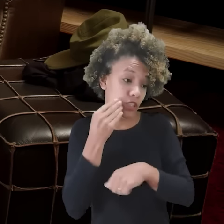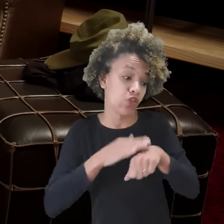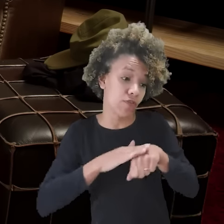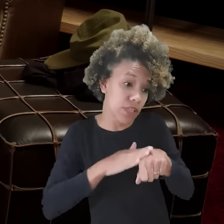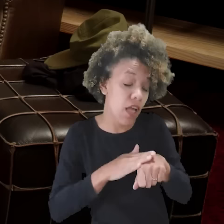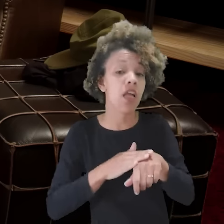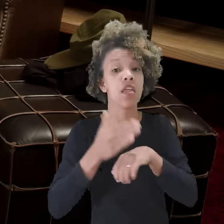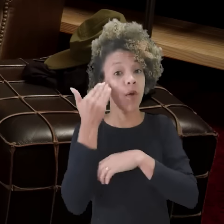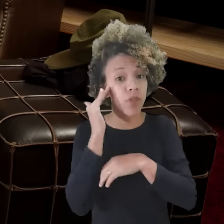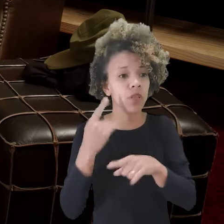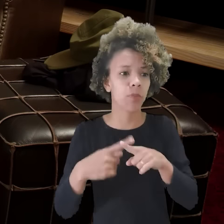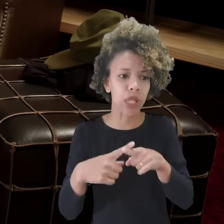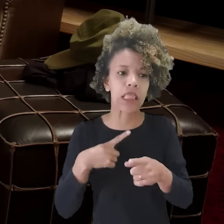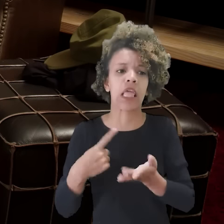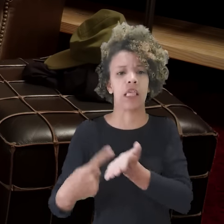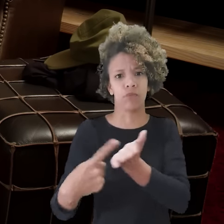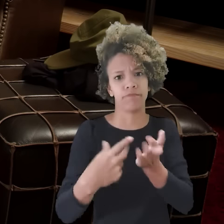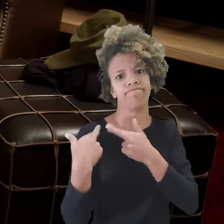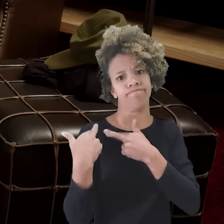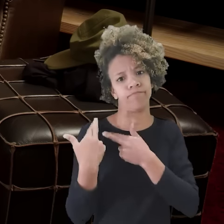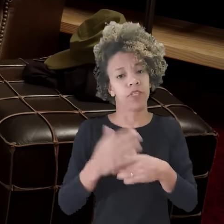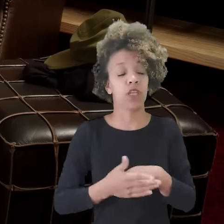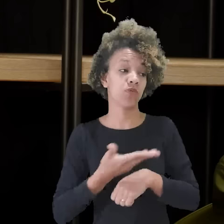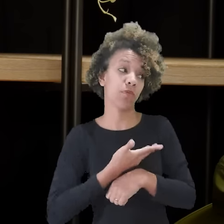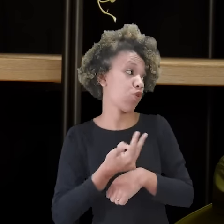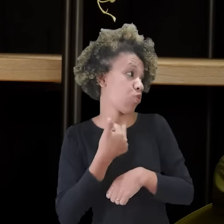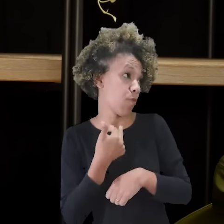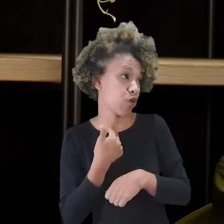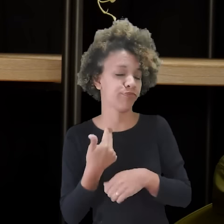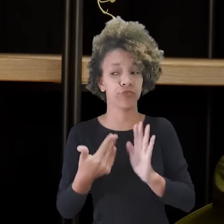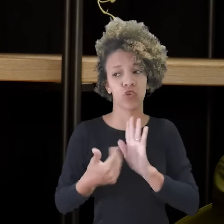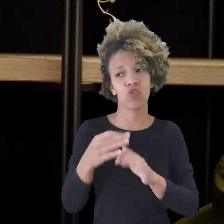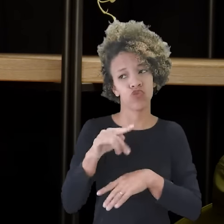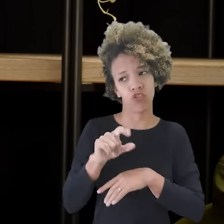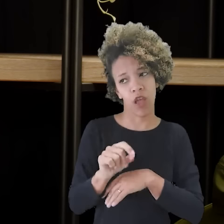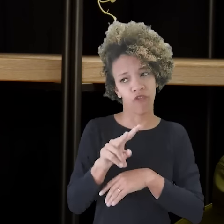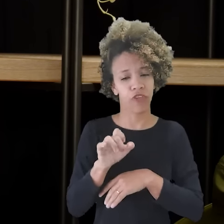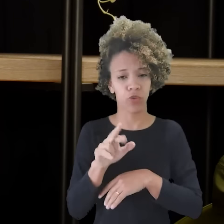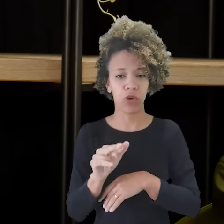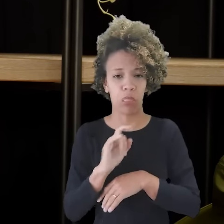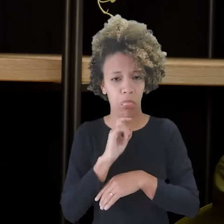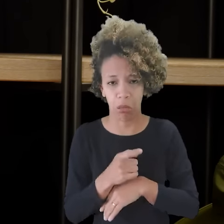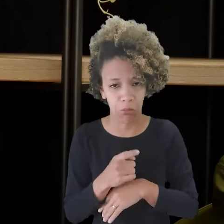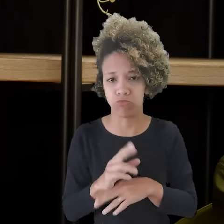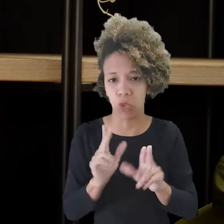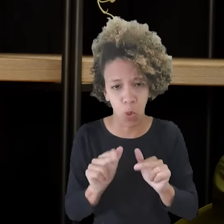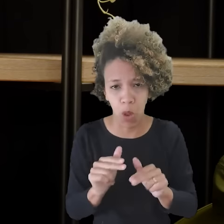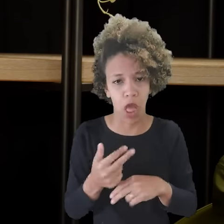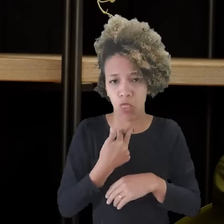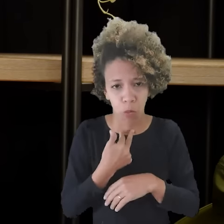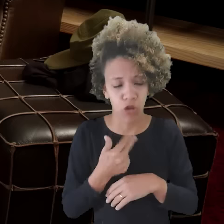e eu entendo porque você tá com uma agenda muito cheia e quando meus amigos não estão podendo ouvir tirando o Thiago Ventura que não vai nada que eu peço e fica aqui é indireto